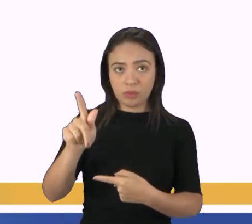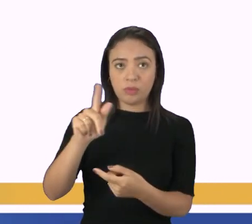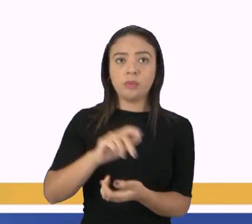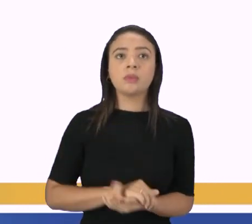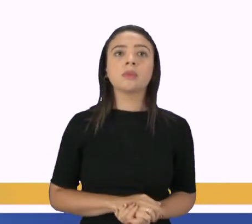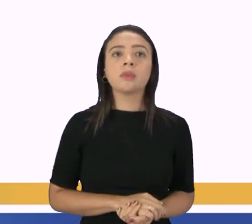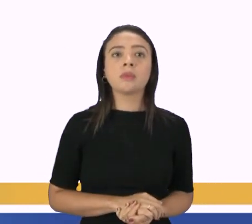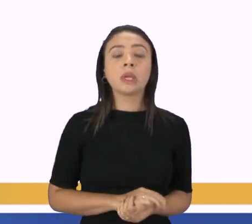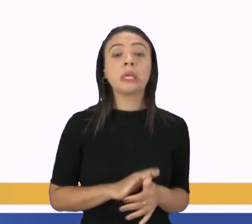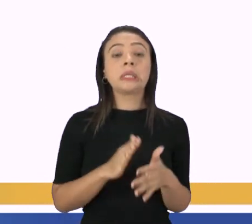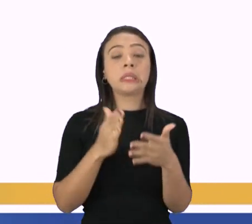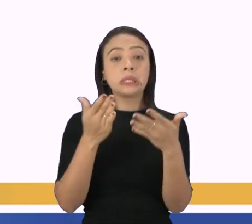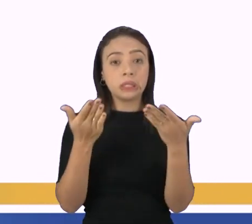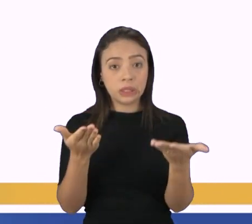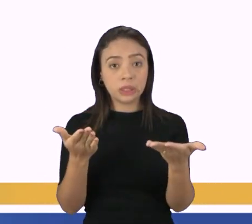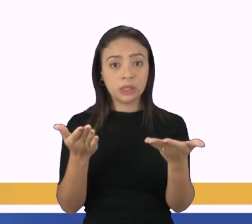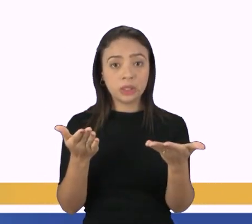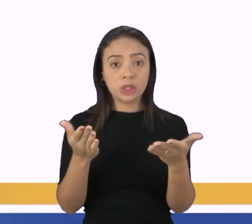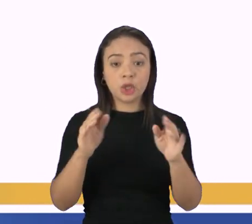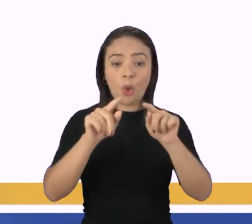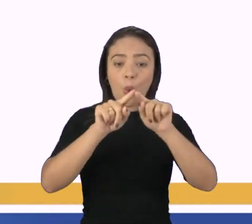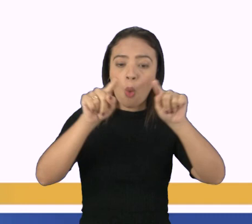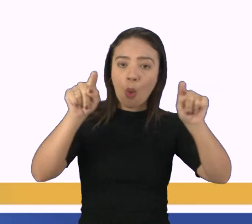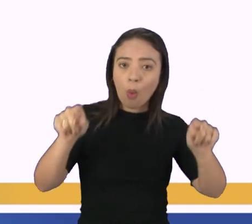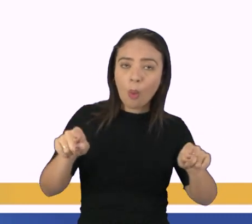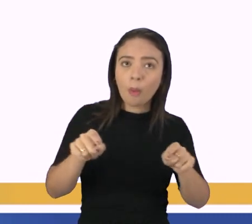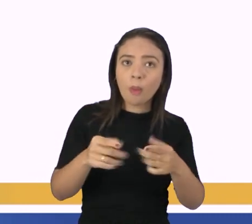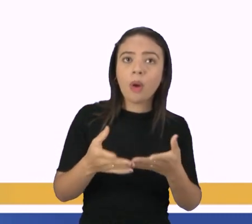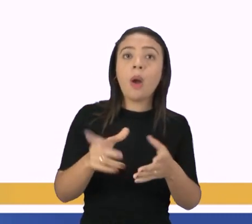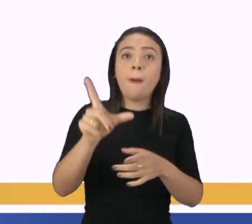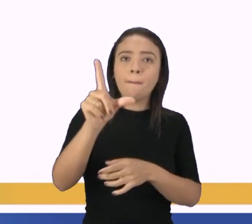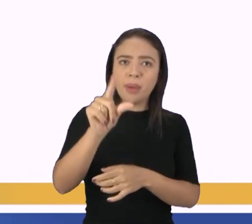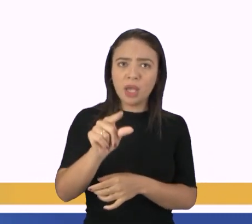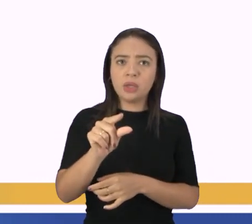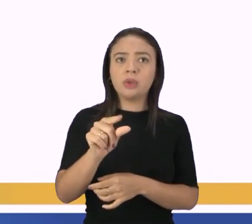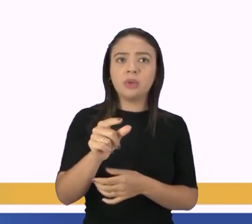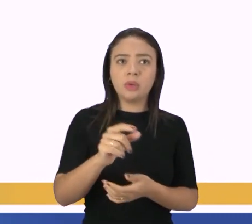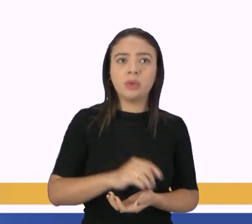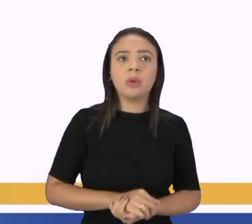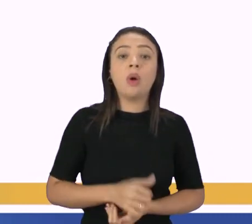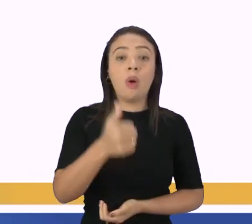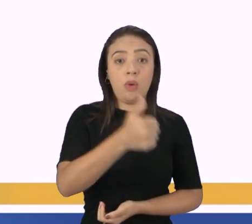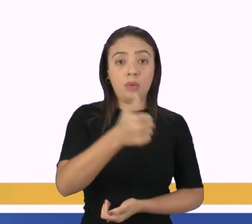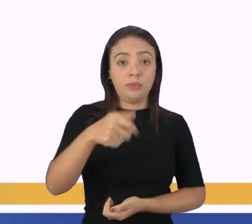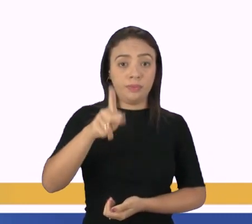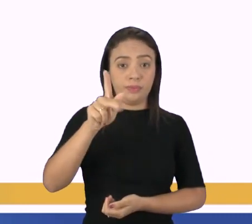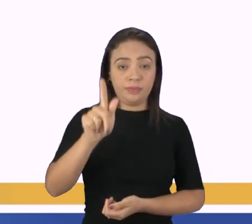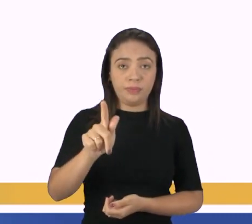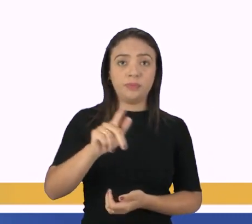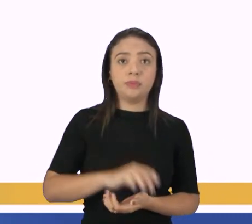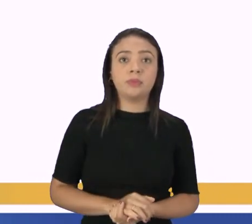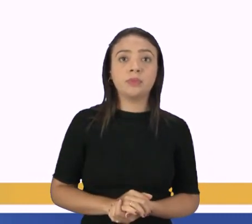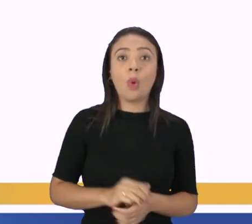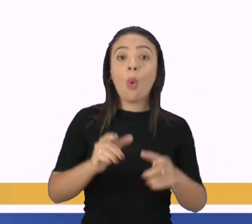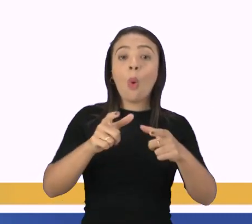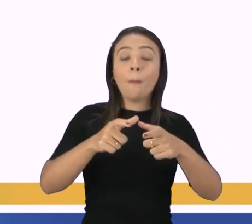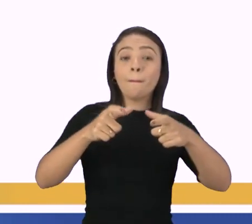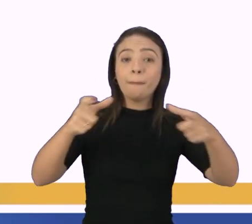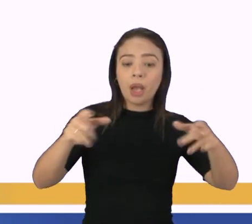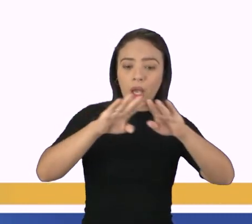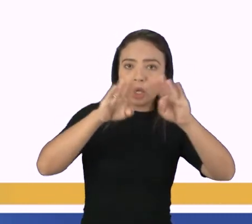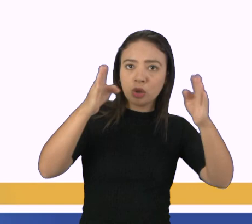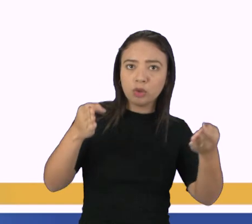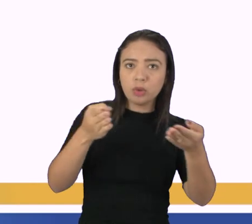kg. Então, 11 kg é o peso do pacote menor. O peso do pacote maior é x